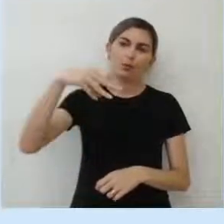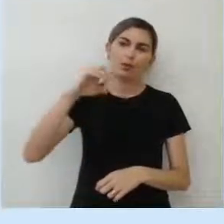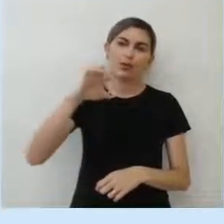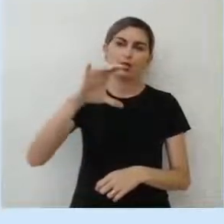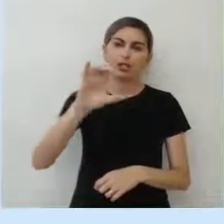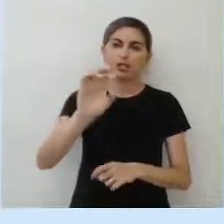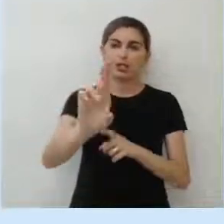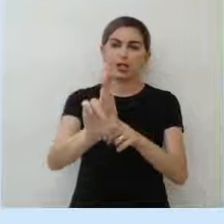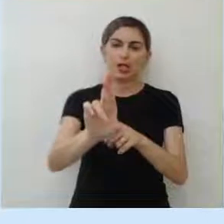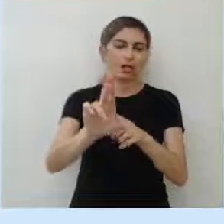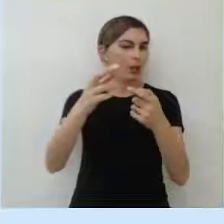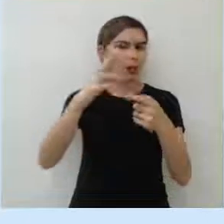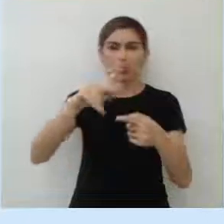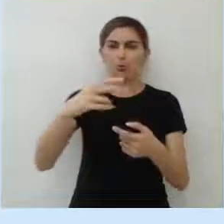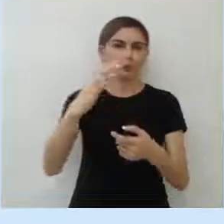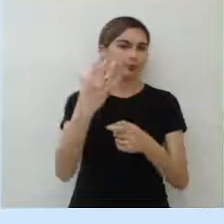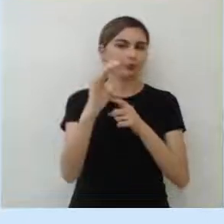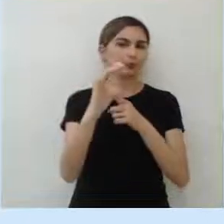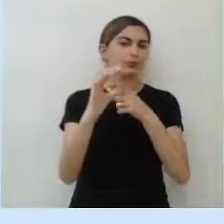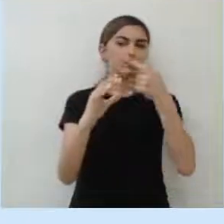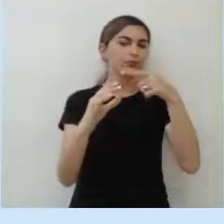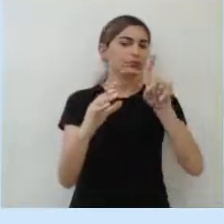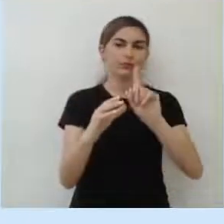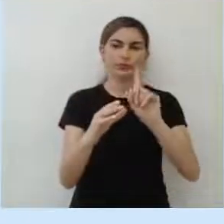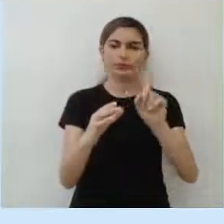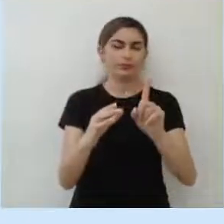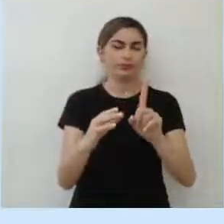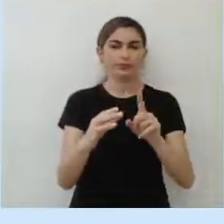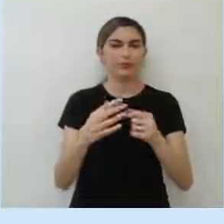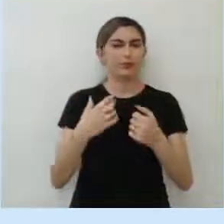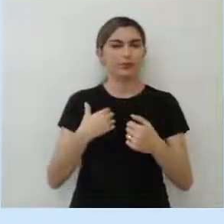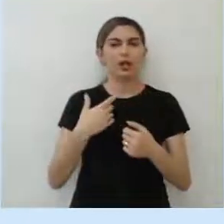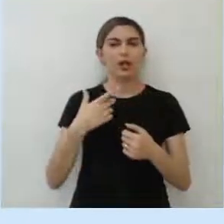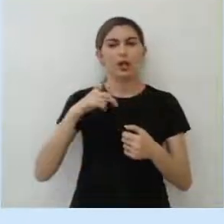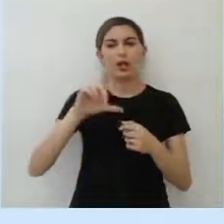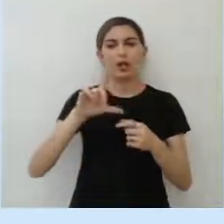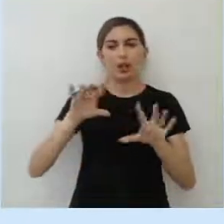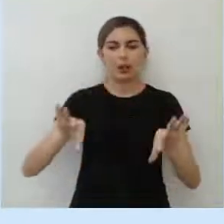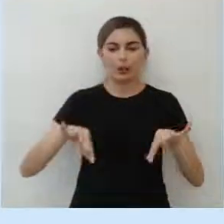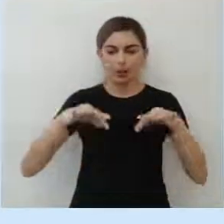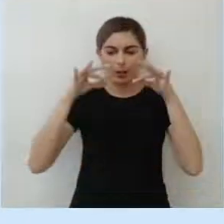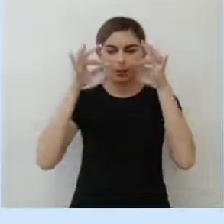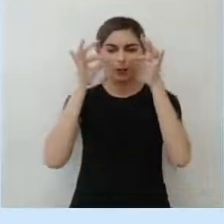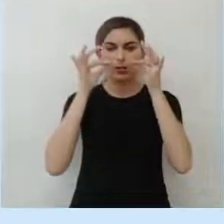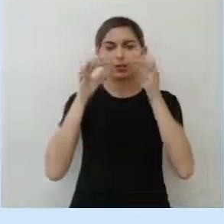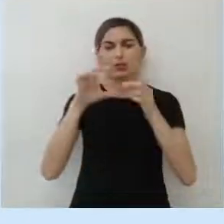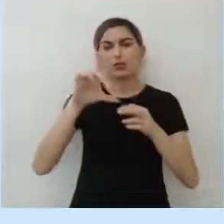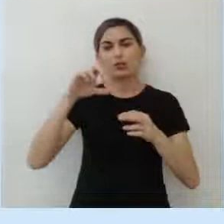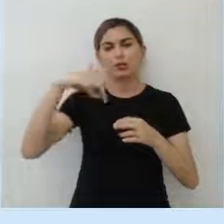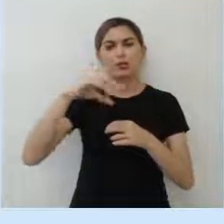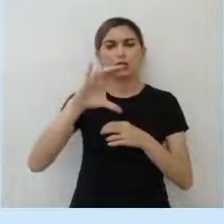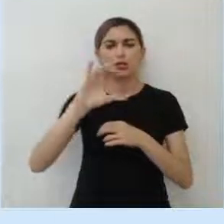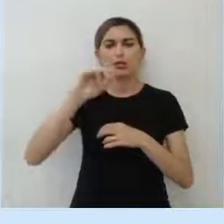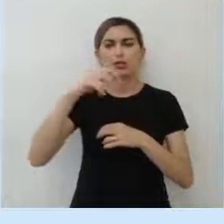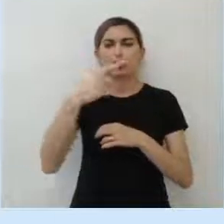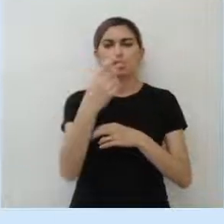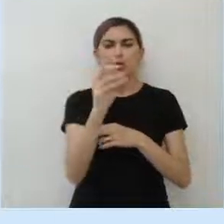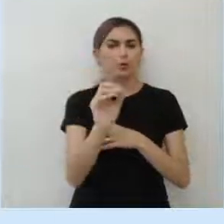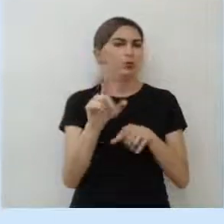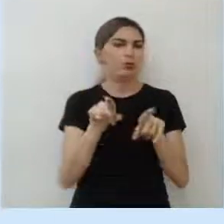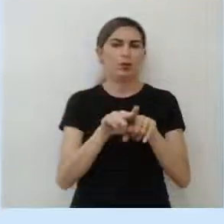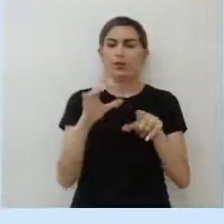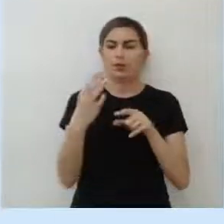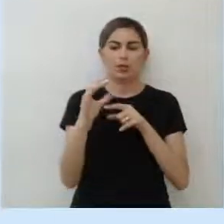adormecer, ela não se escreve com C cedilha, tá? A palavra lencinho também é uma palavra que não se escreve com